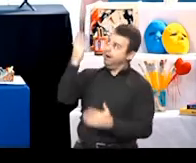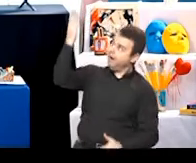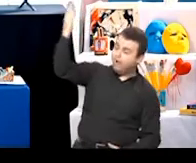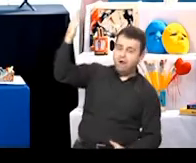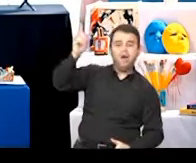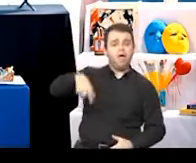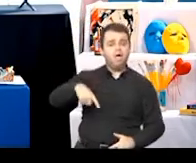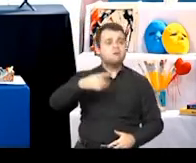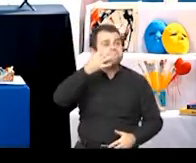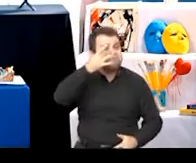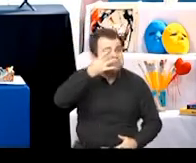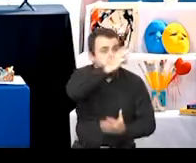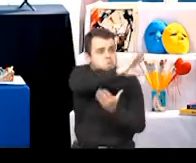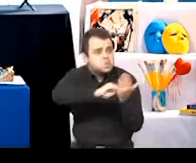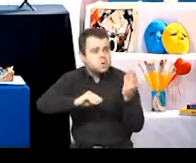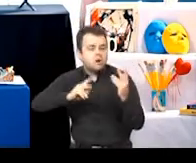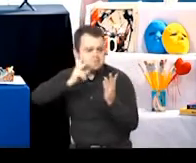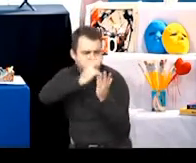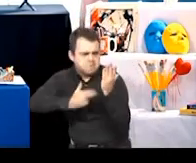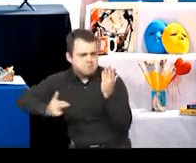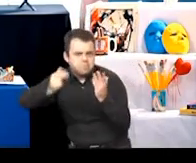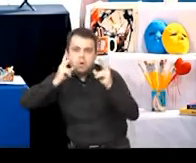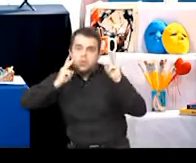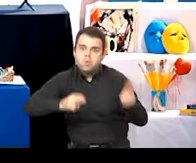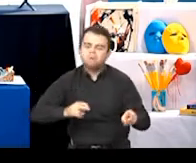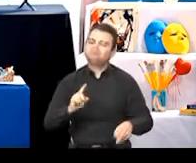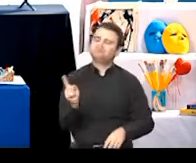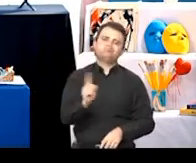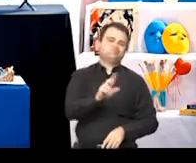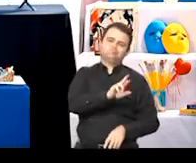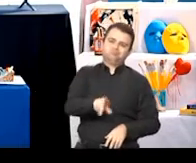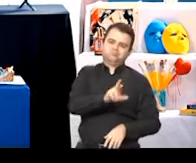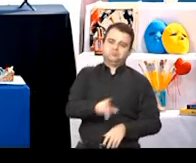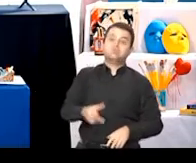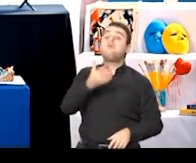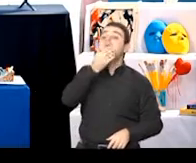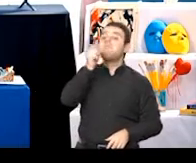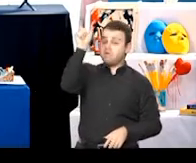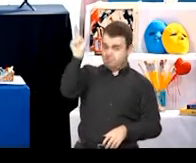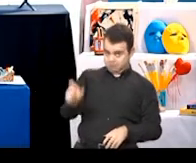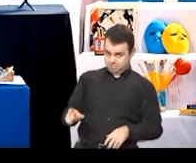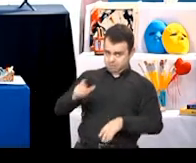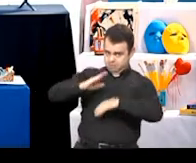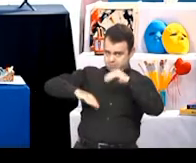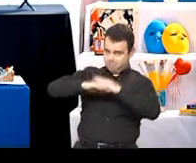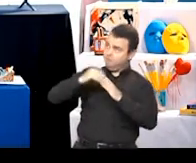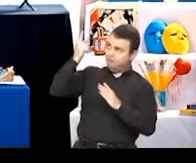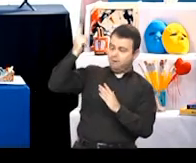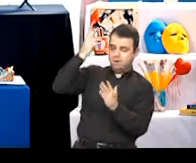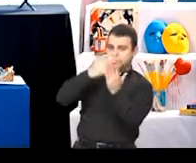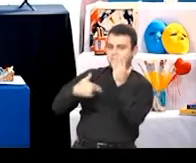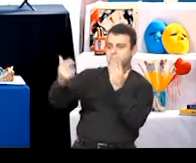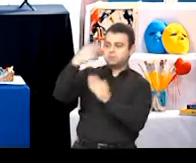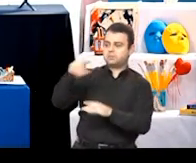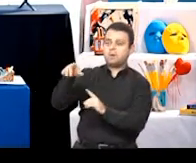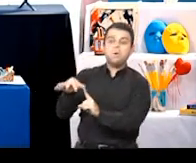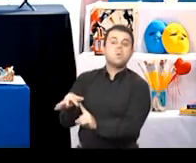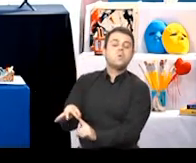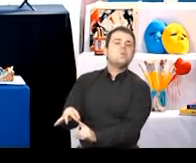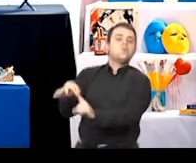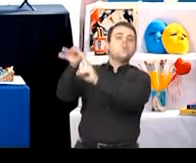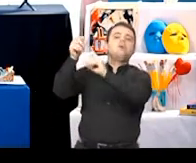representar nada do nosso mundo físico real. Vale lembrar que Kandinsky é considerado o precursor